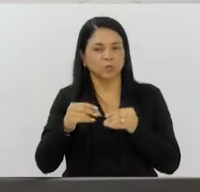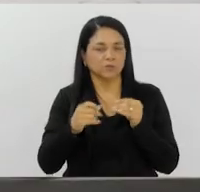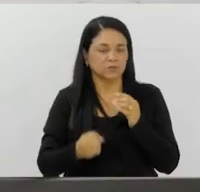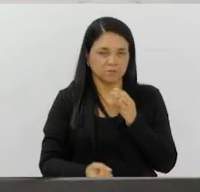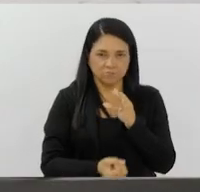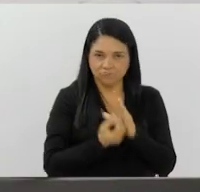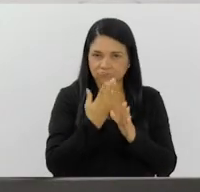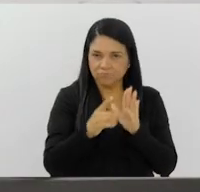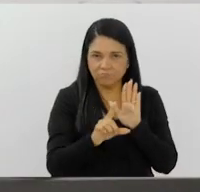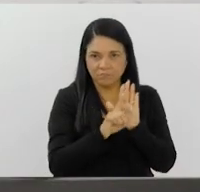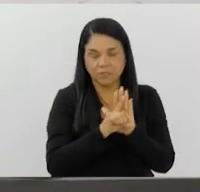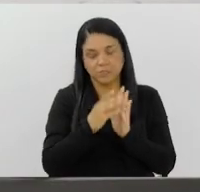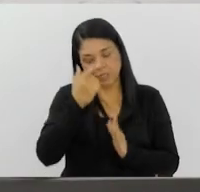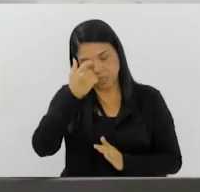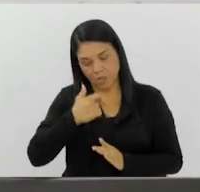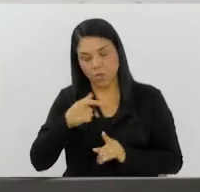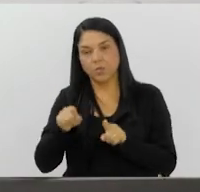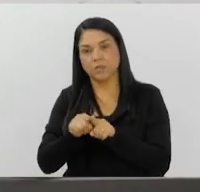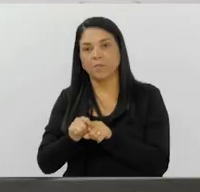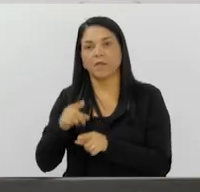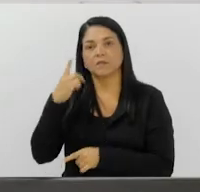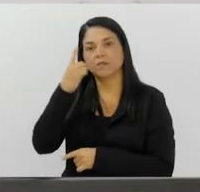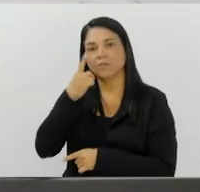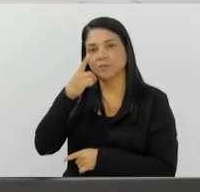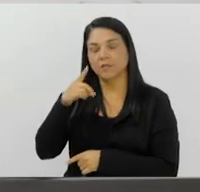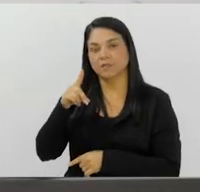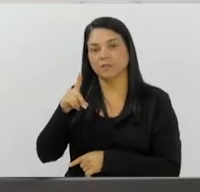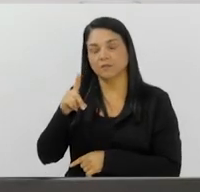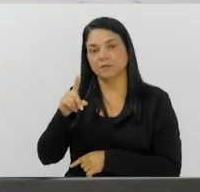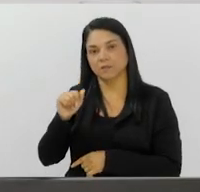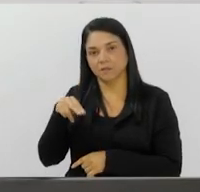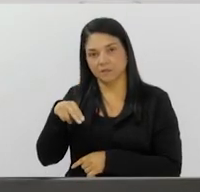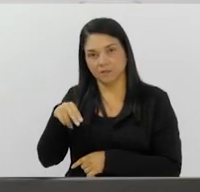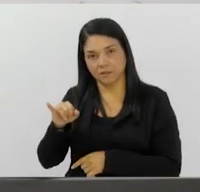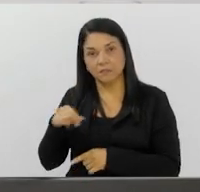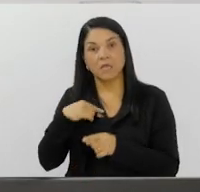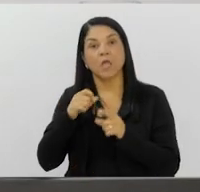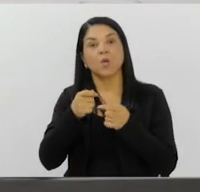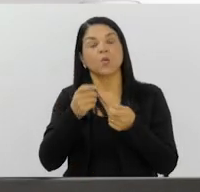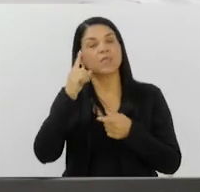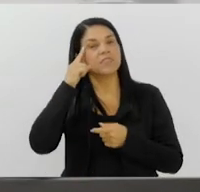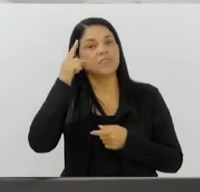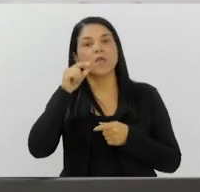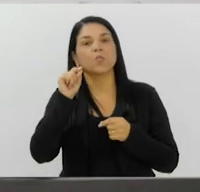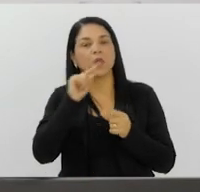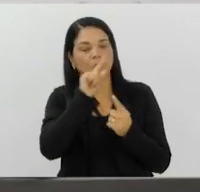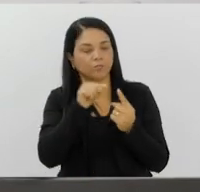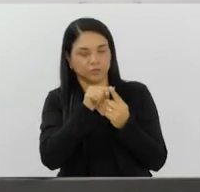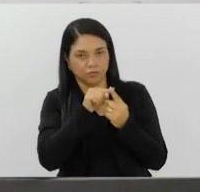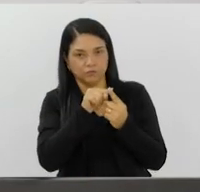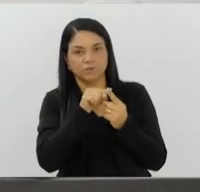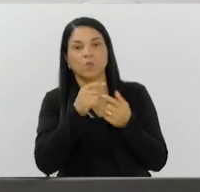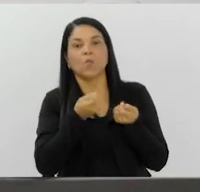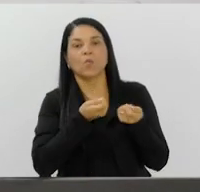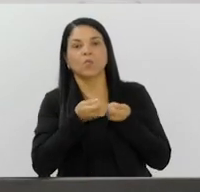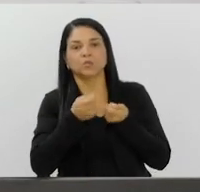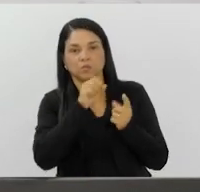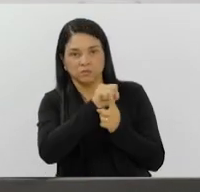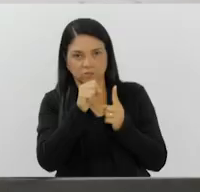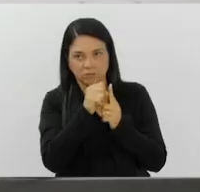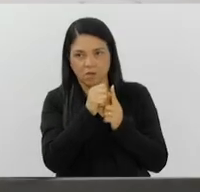que a Dani faz Todas têm a ideia do controle social isso pode ser aperfeiçoado pode ser até mais